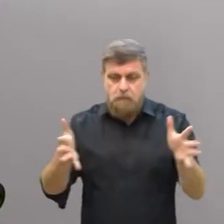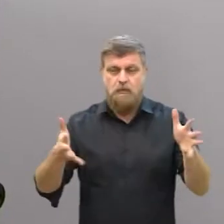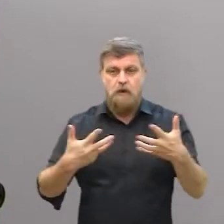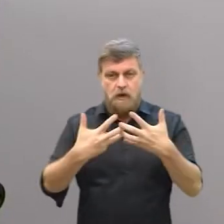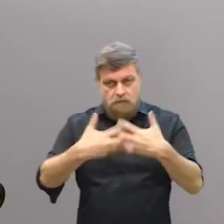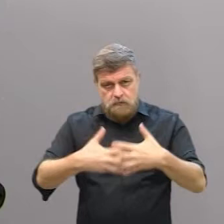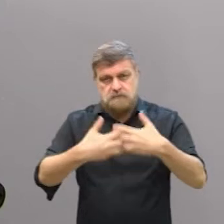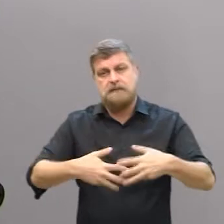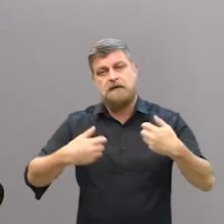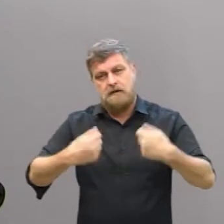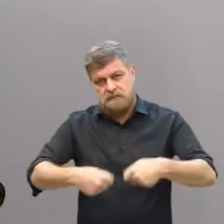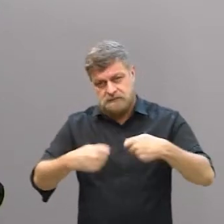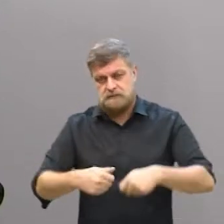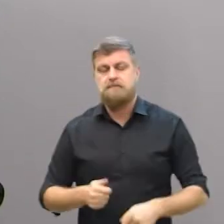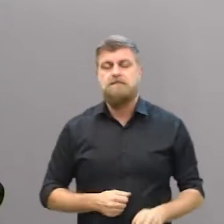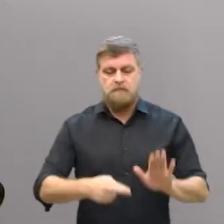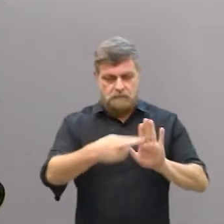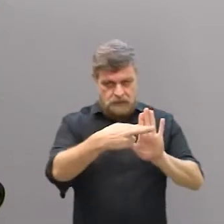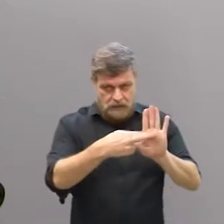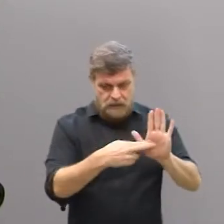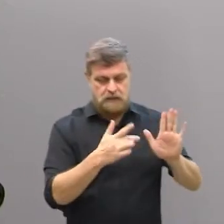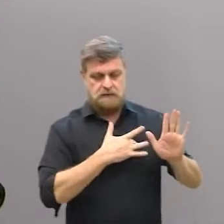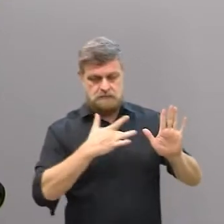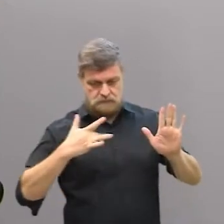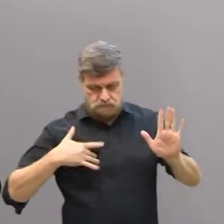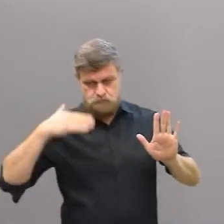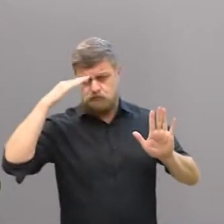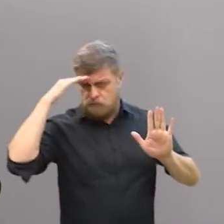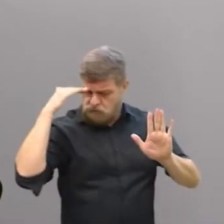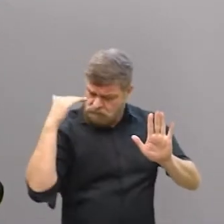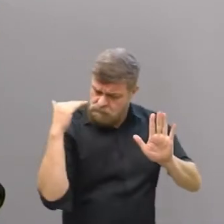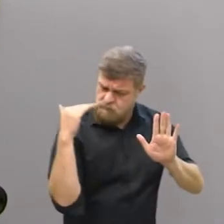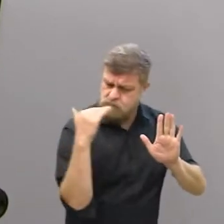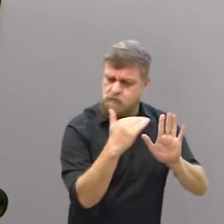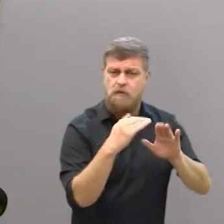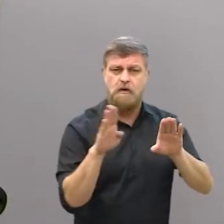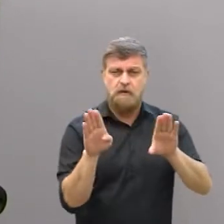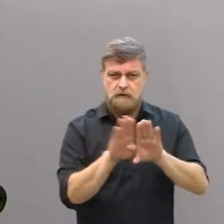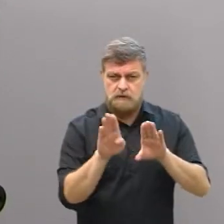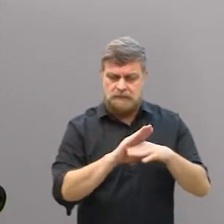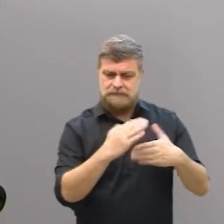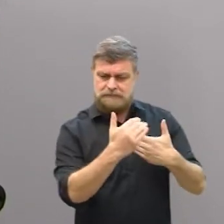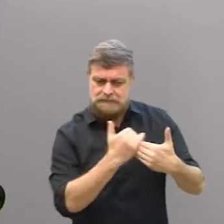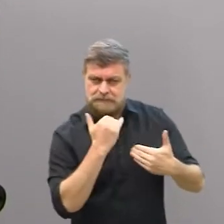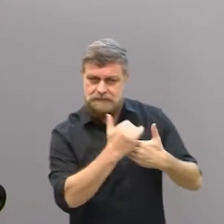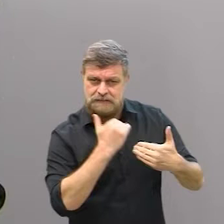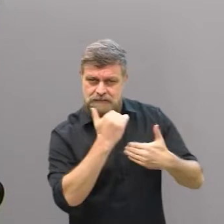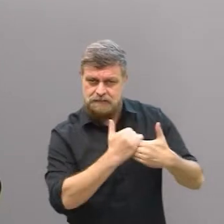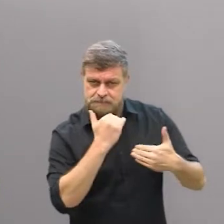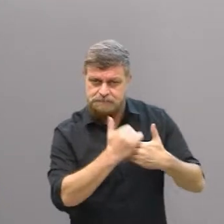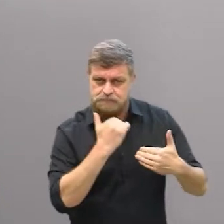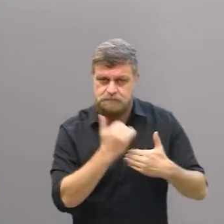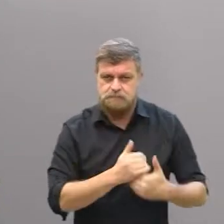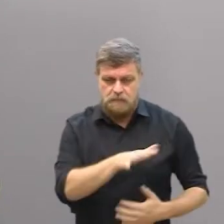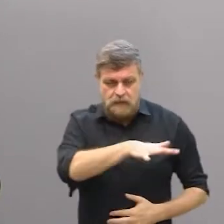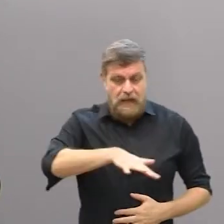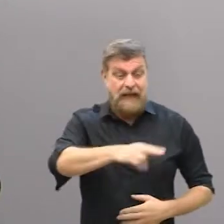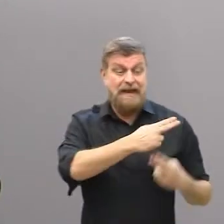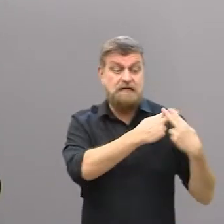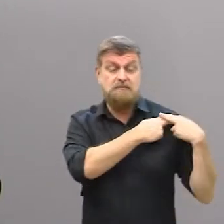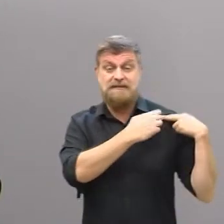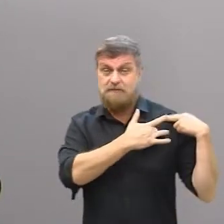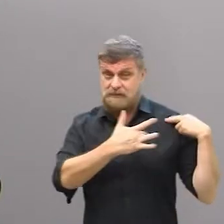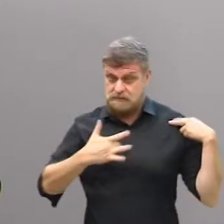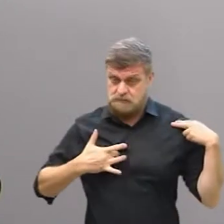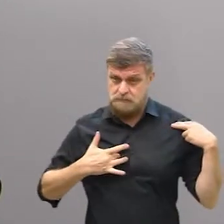precisa reabrir. Nós, claro, seguindo as regras da vigilância sanitária, seguindo as regras dos próprios